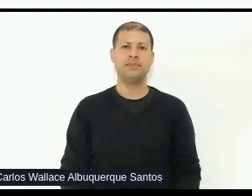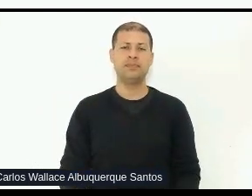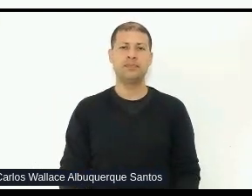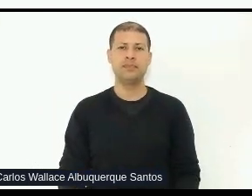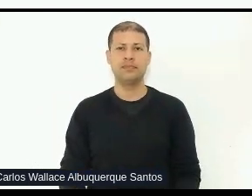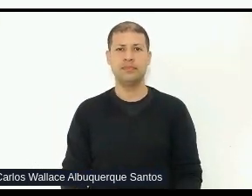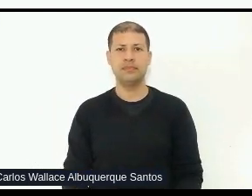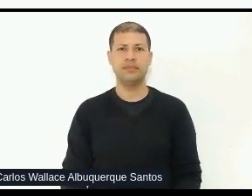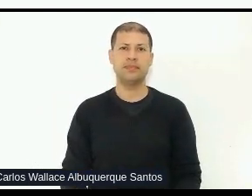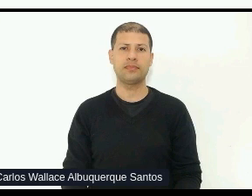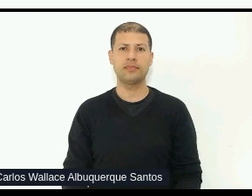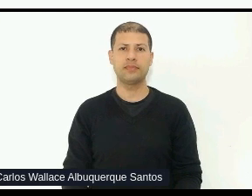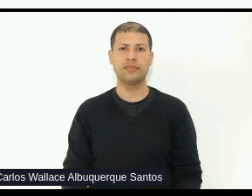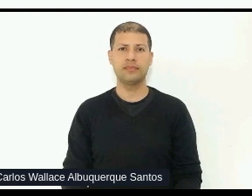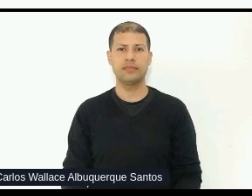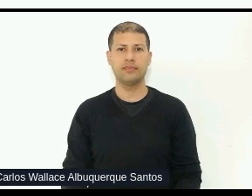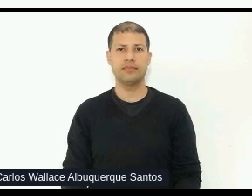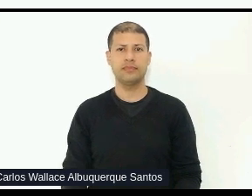Então,